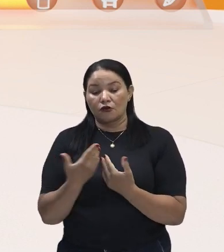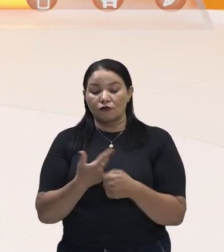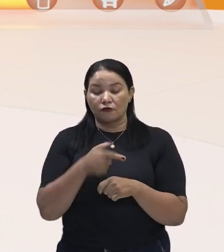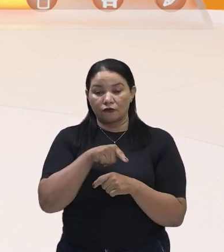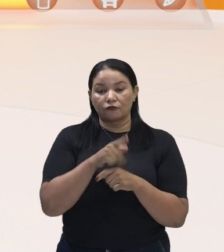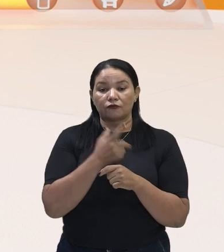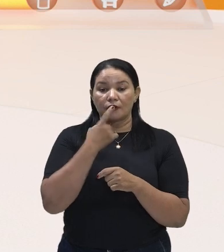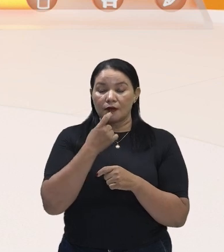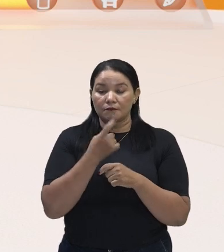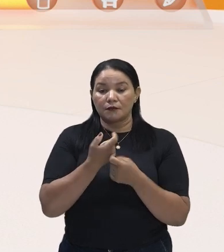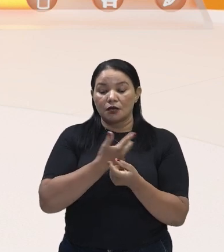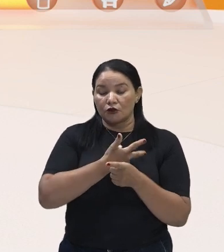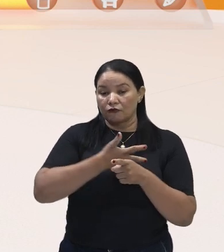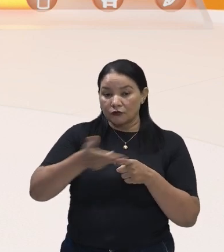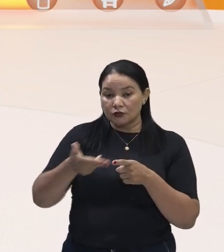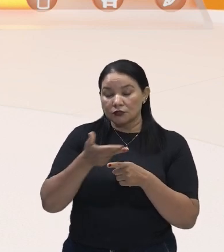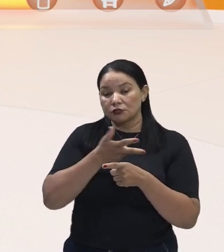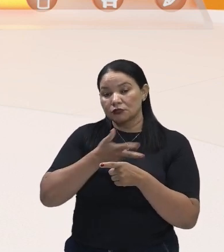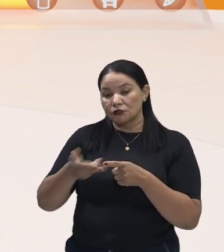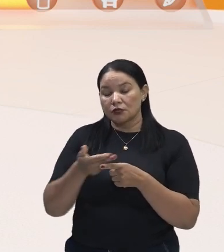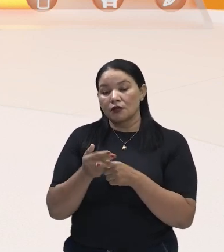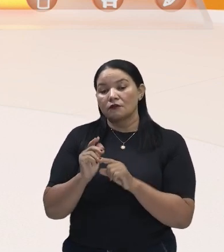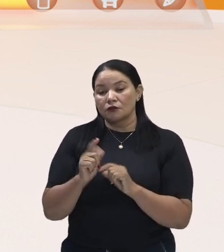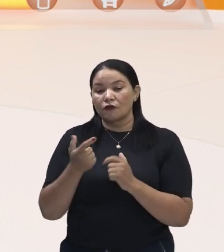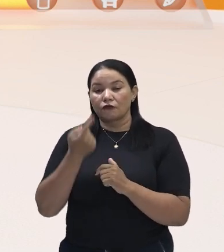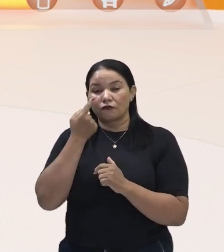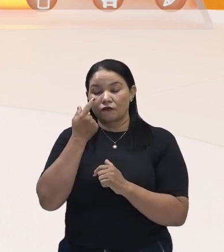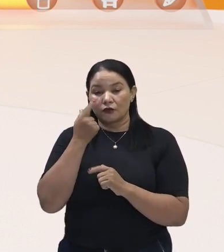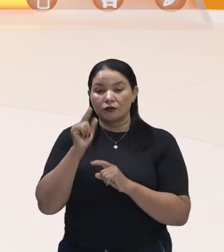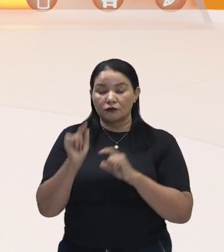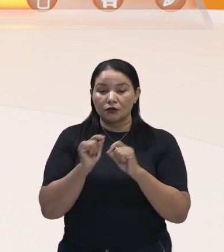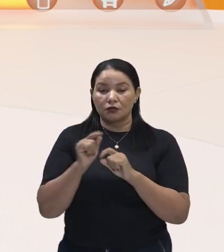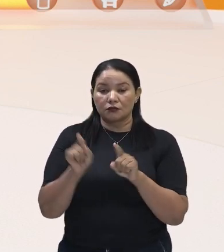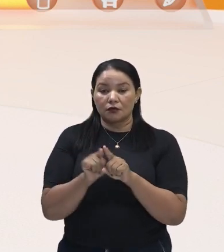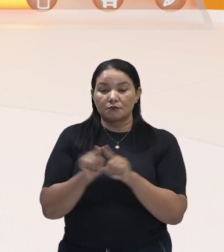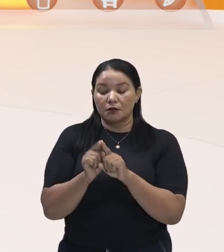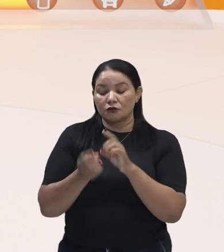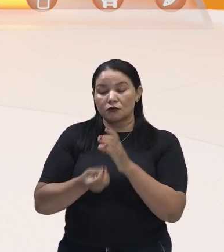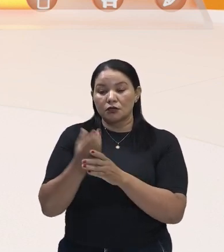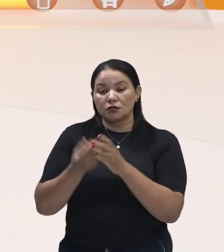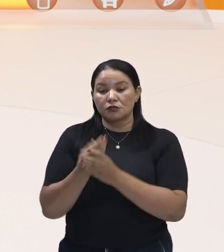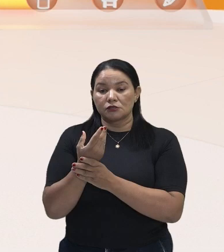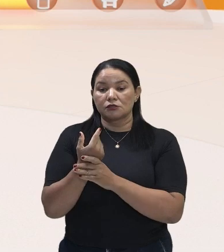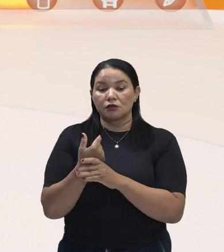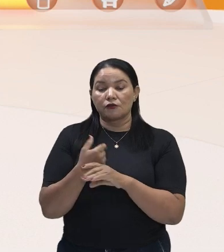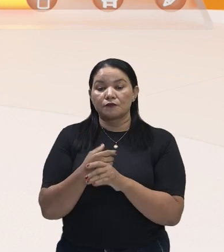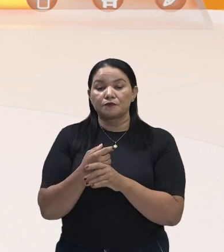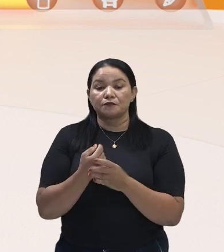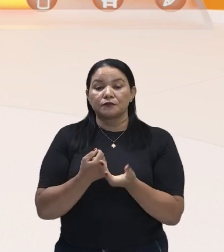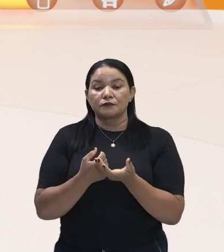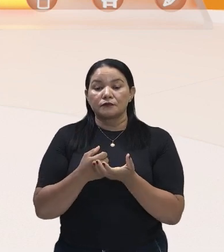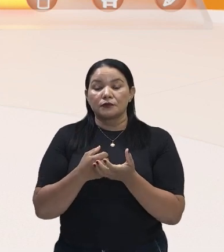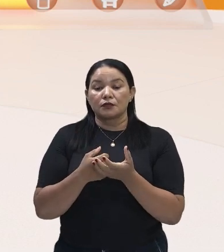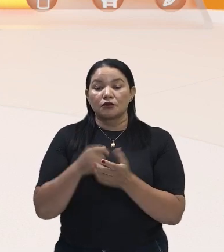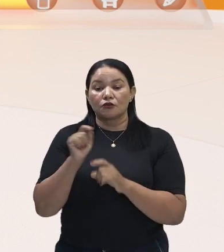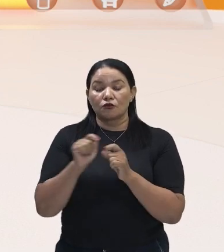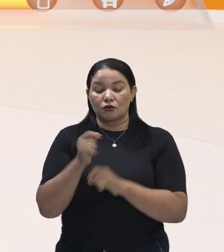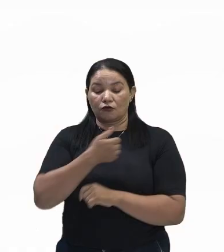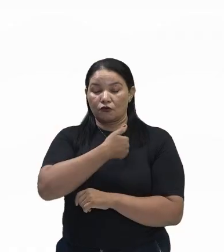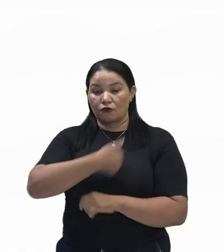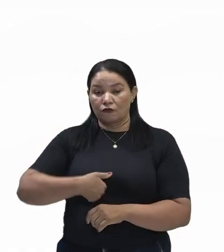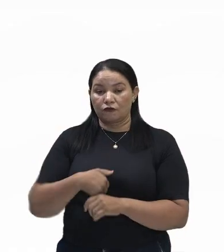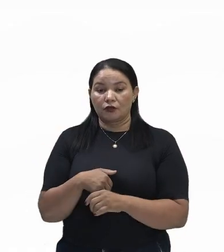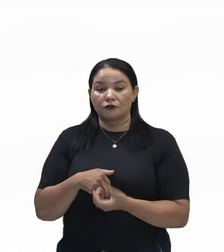vermelhos e, então, vamos observar a instalação do regime bolchevique, que resultou em